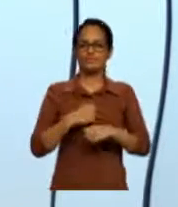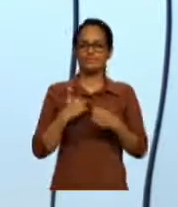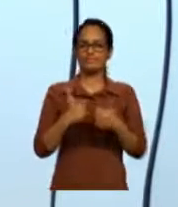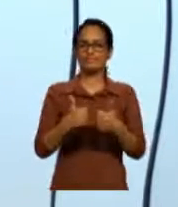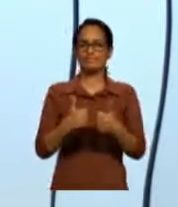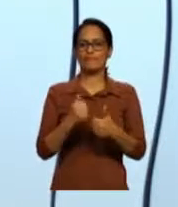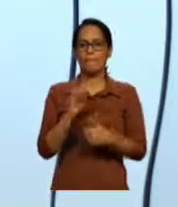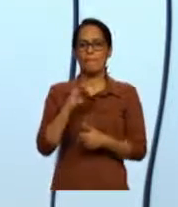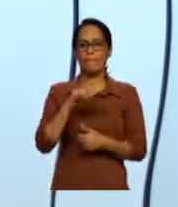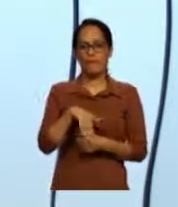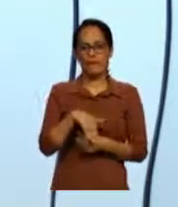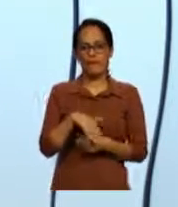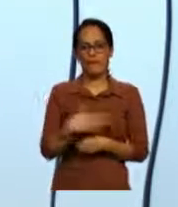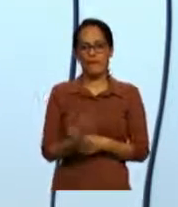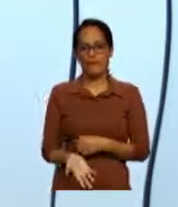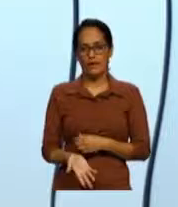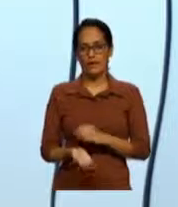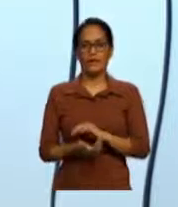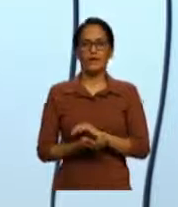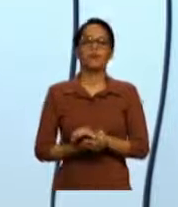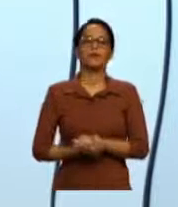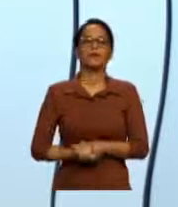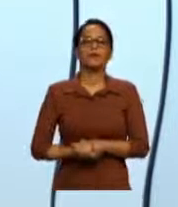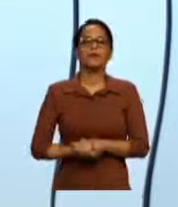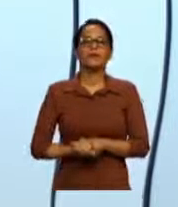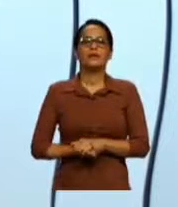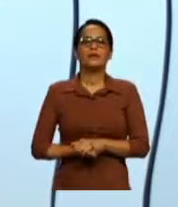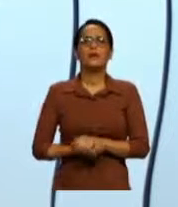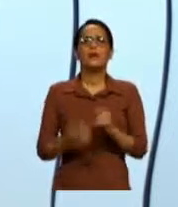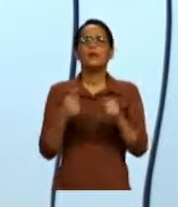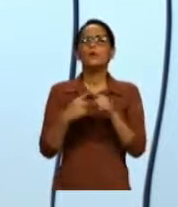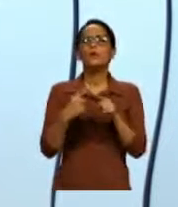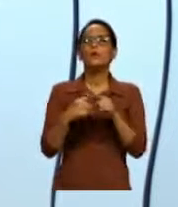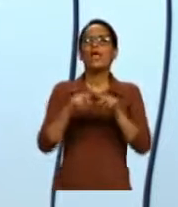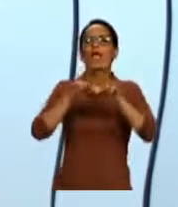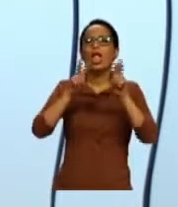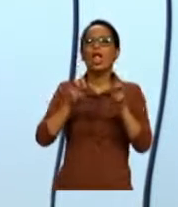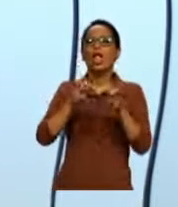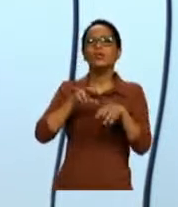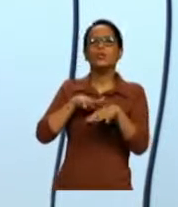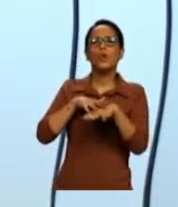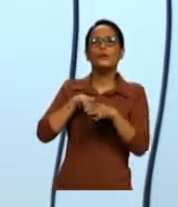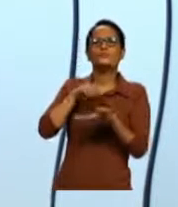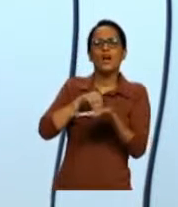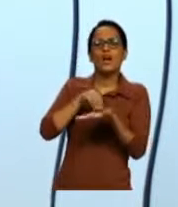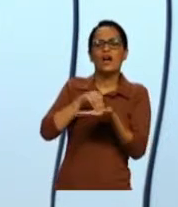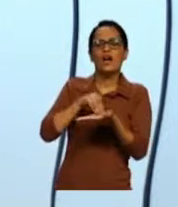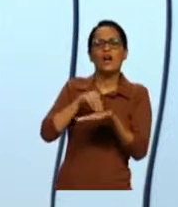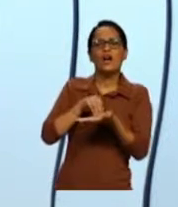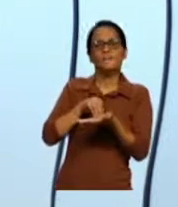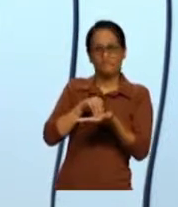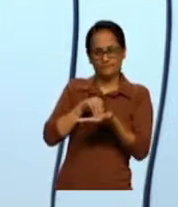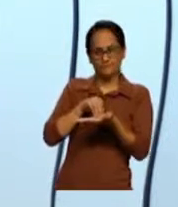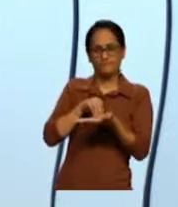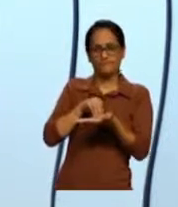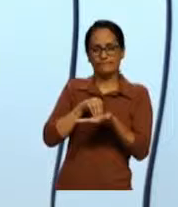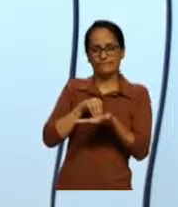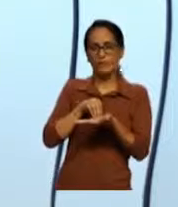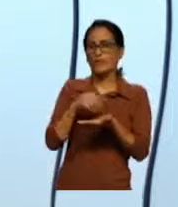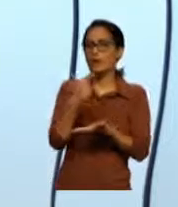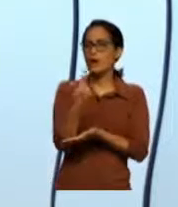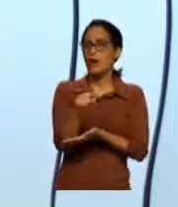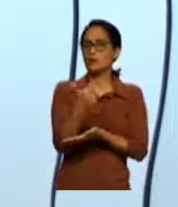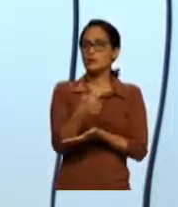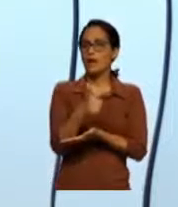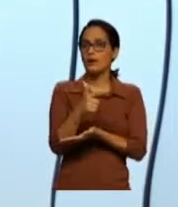vai. Vejam, então, por que ela é uma doença carencial, gente? Se ela não tem produção